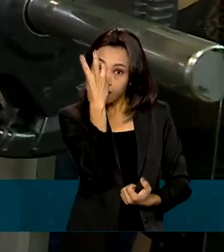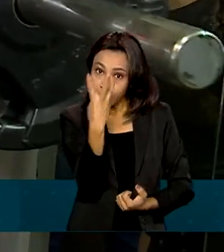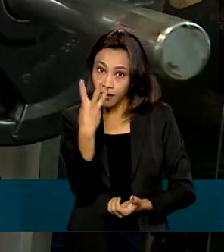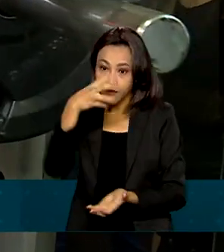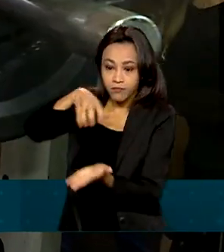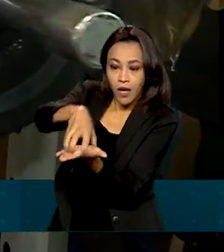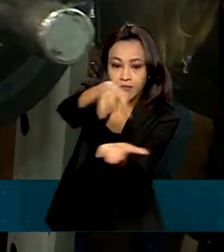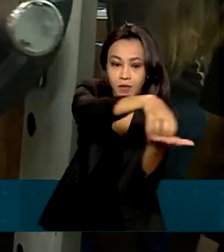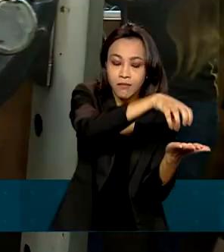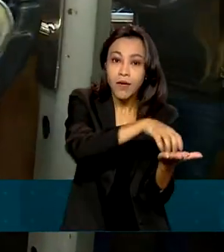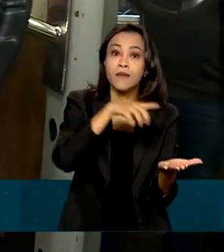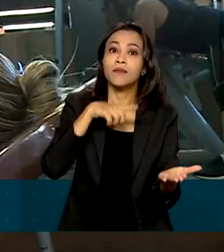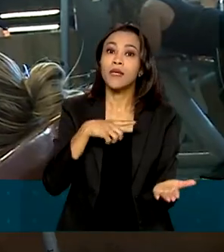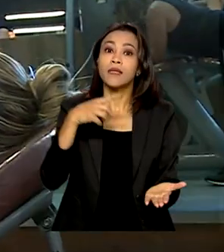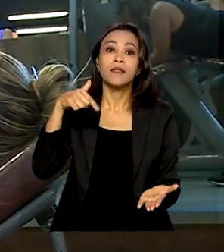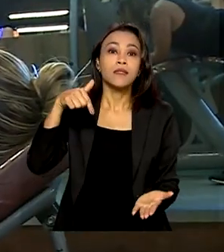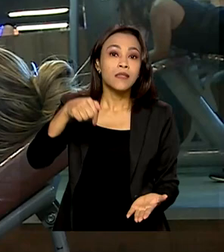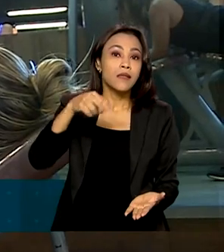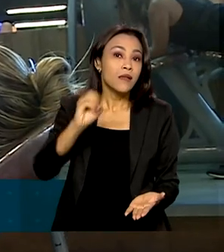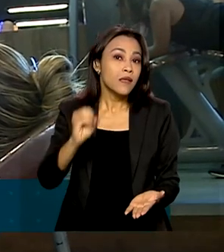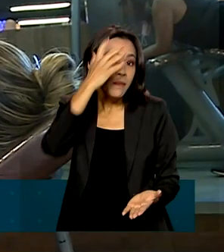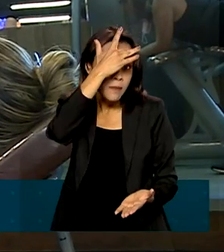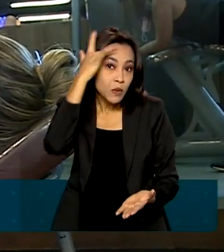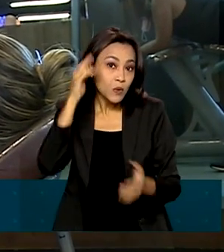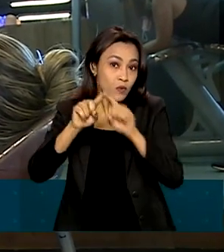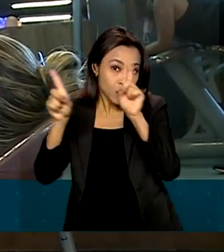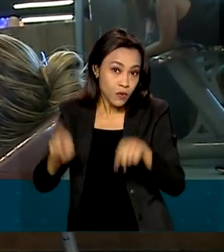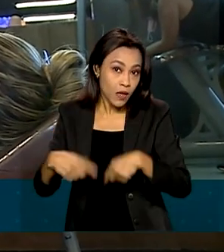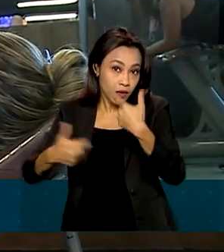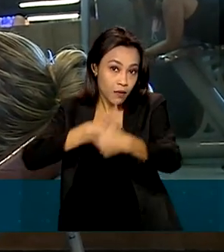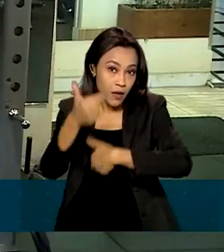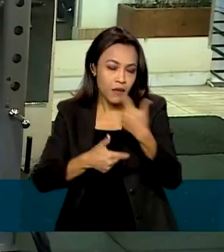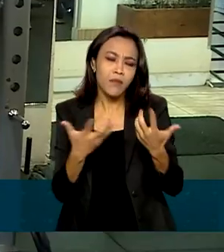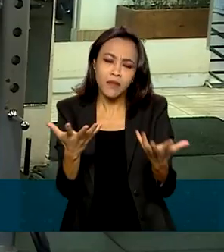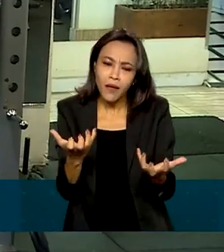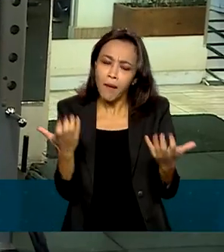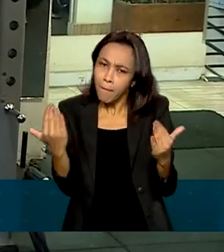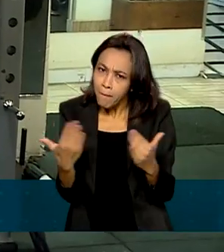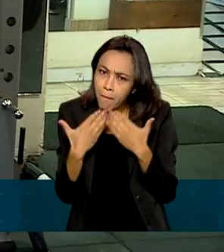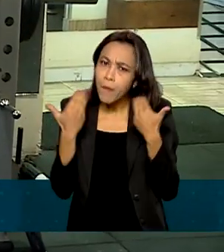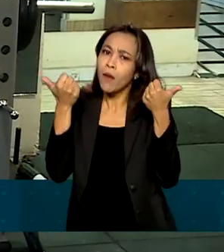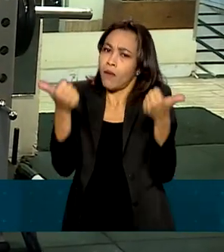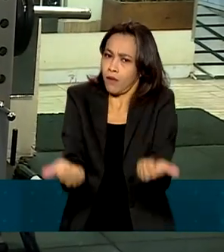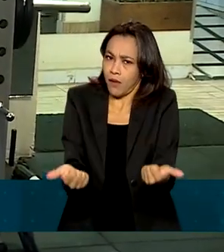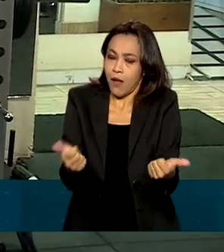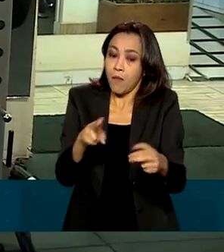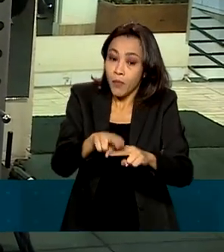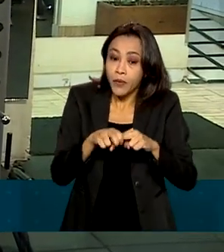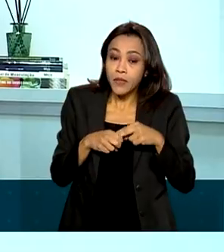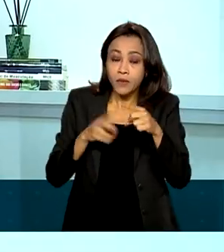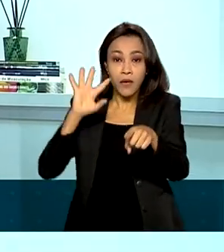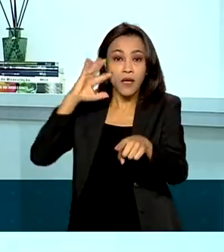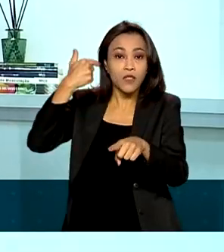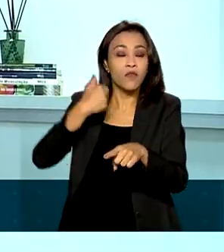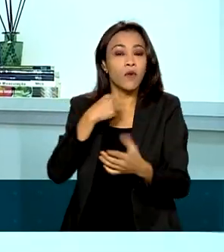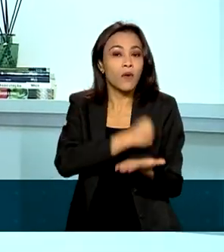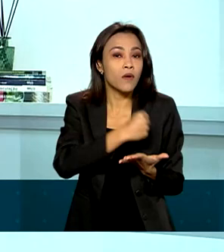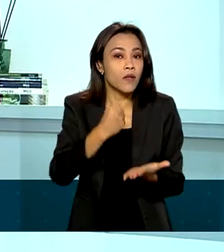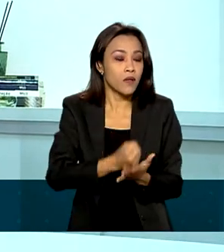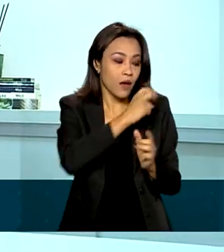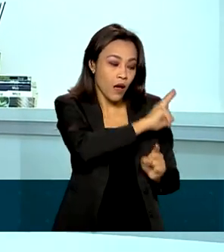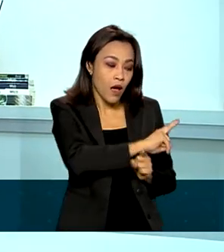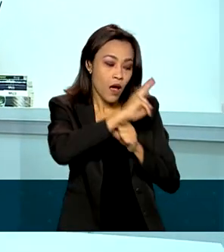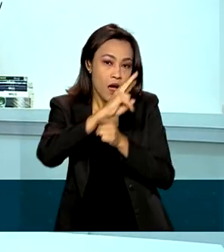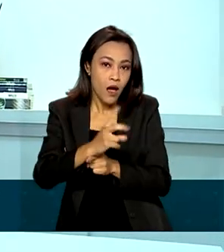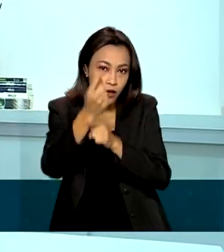emprega 70 colaboradores, mas quer investir em melhorias. Para isso, decidiu contratar um empréstimo pelo Programa